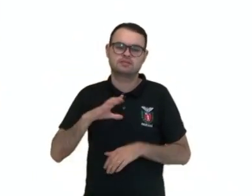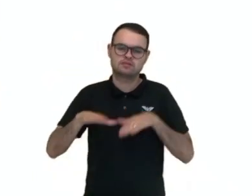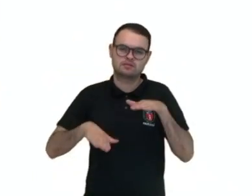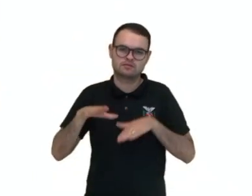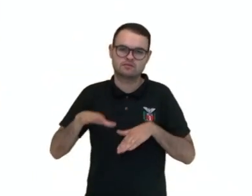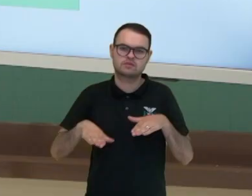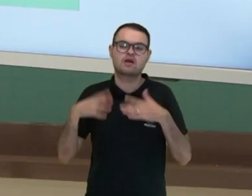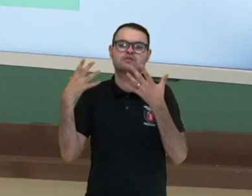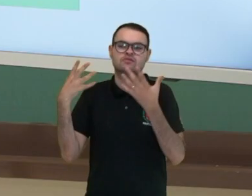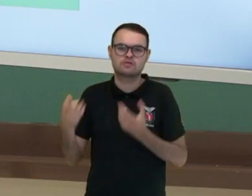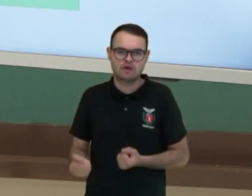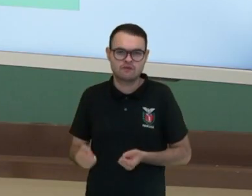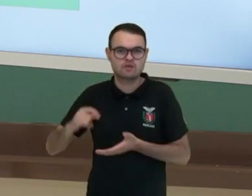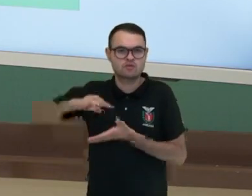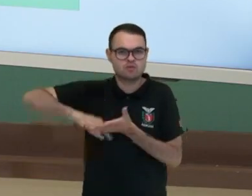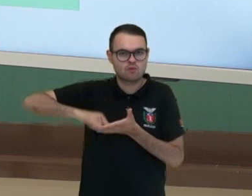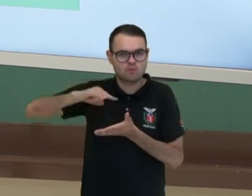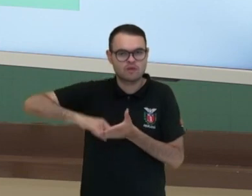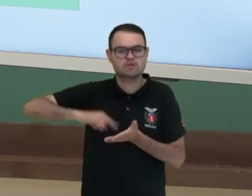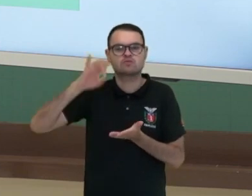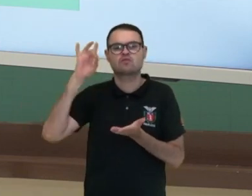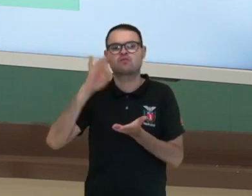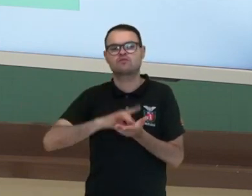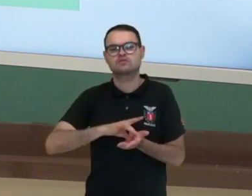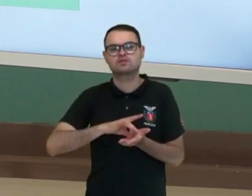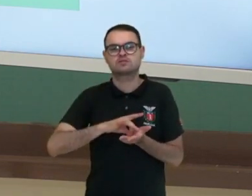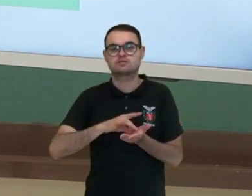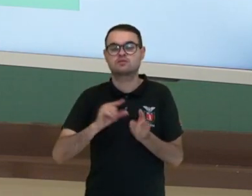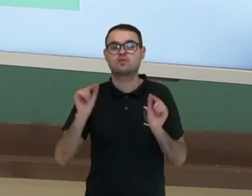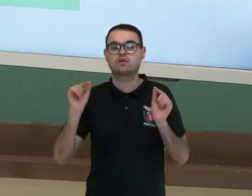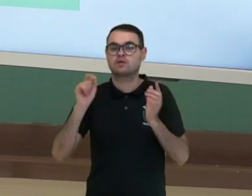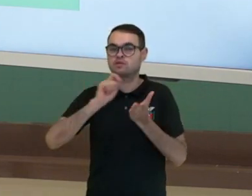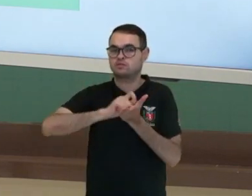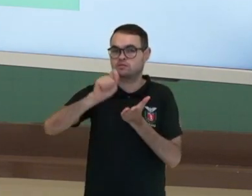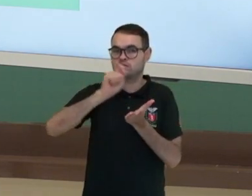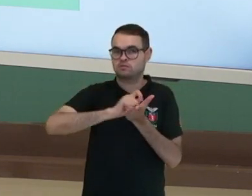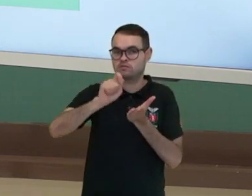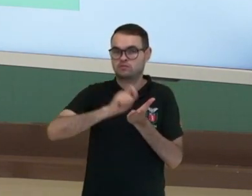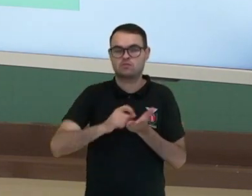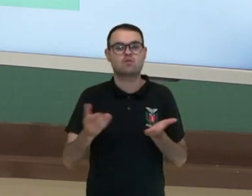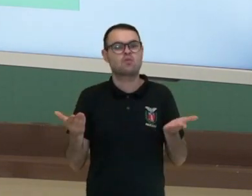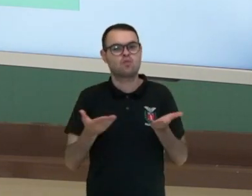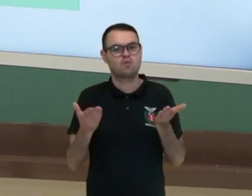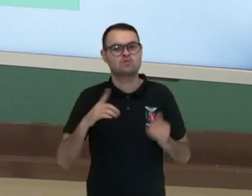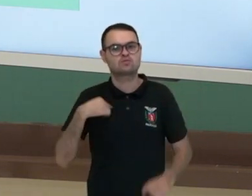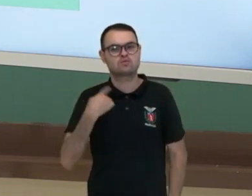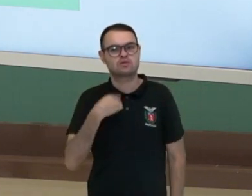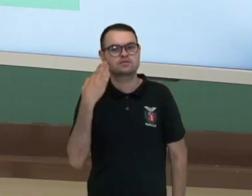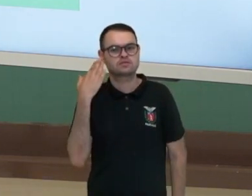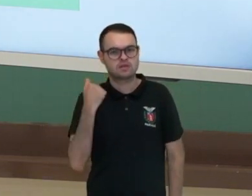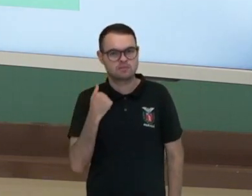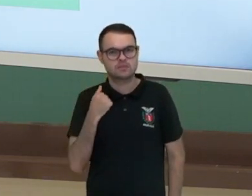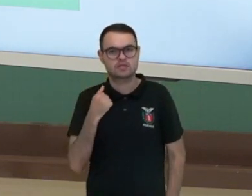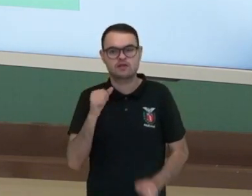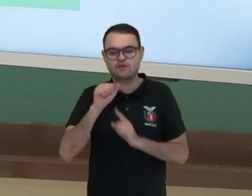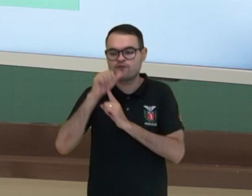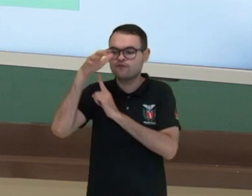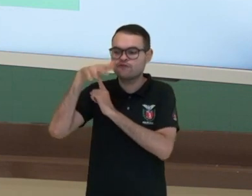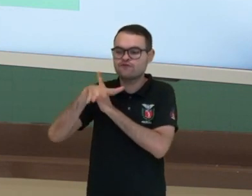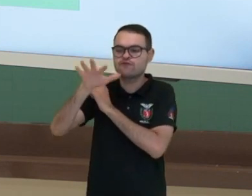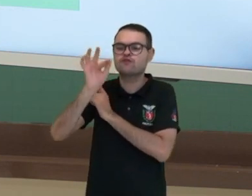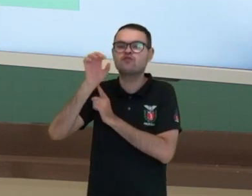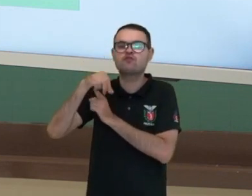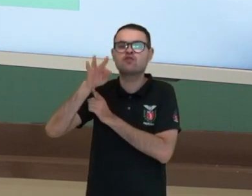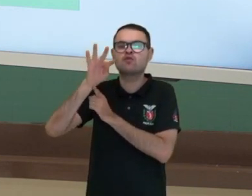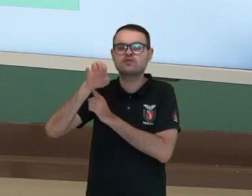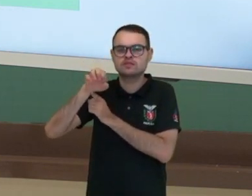os documentos oficiais escritos. Hoje nós sabemos que fontes históricas, elas